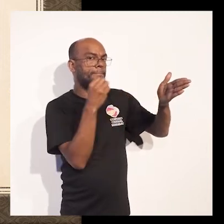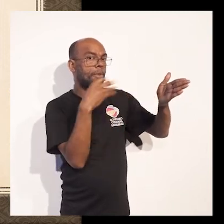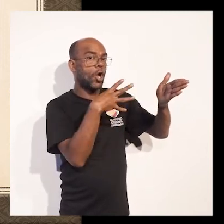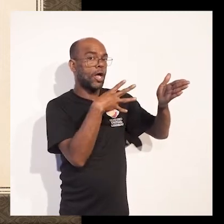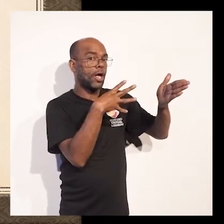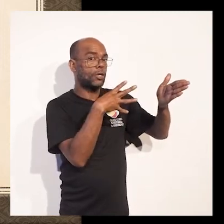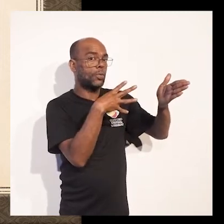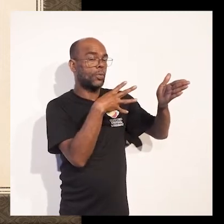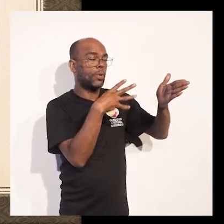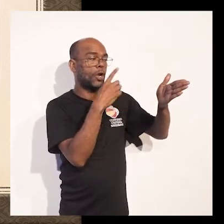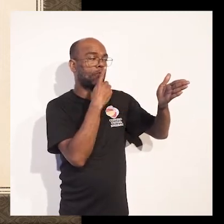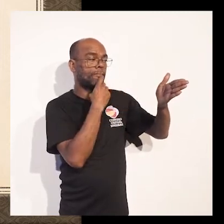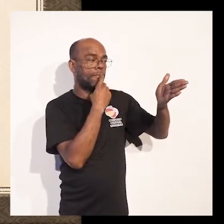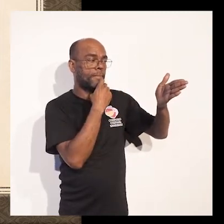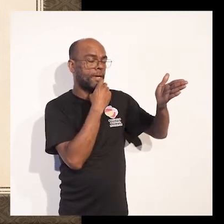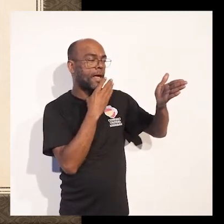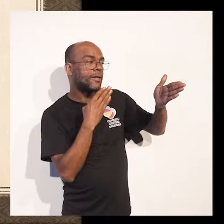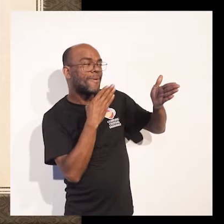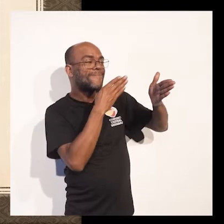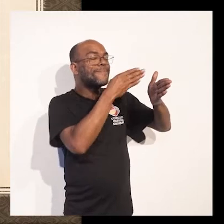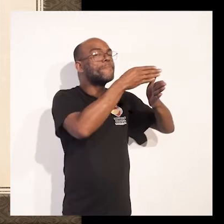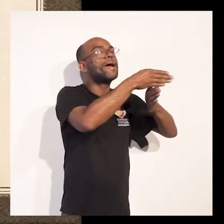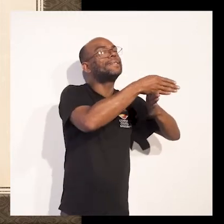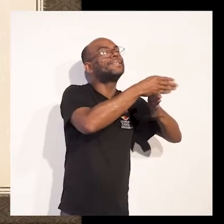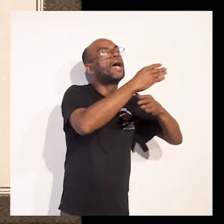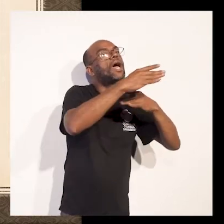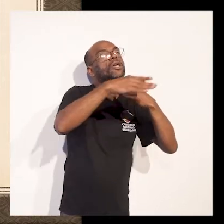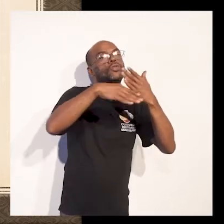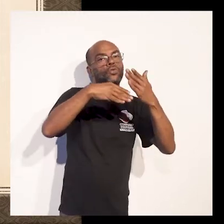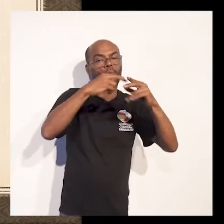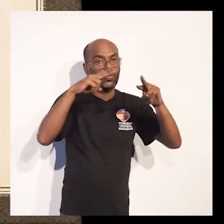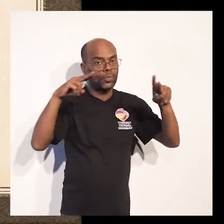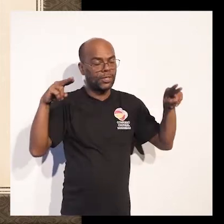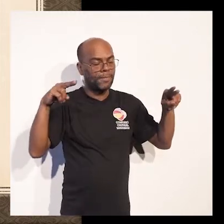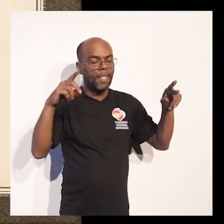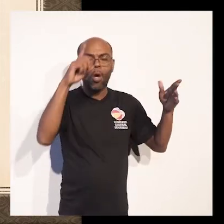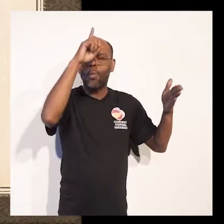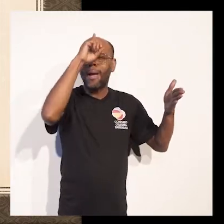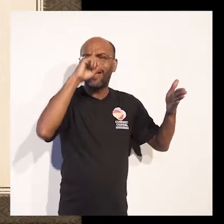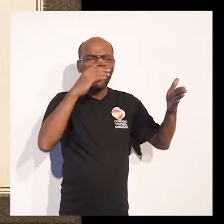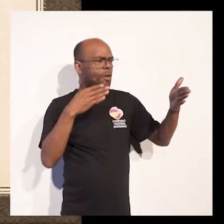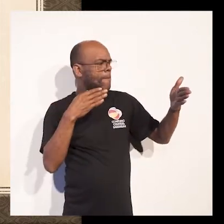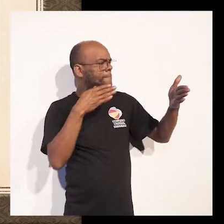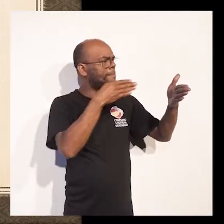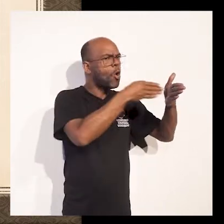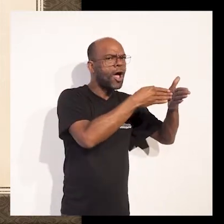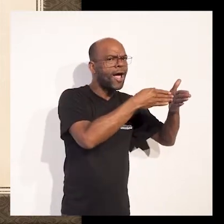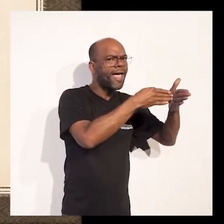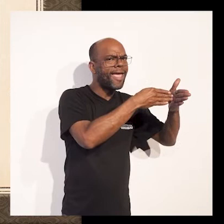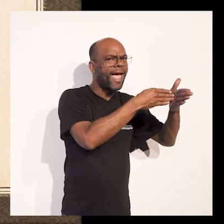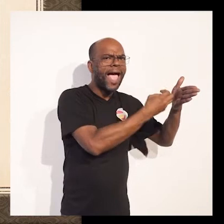vermelha e deixando passar as outras, o amarelo bloqueando